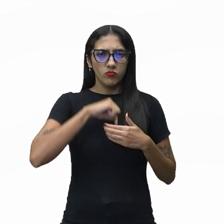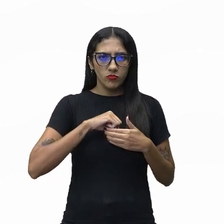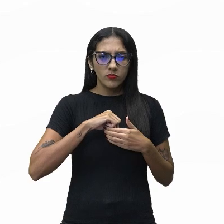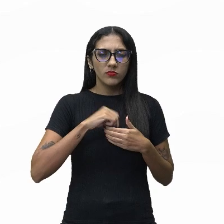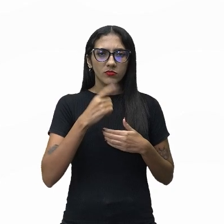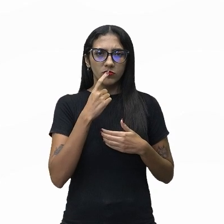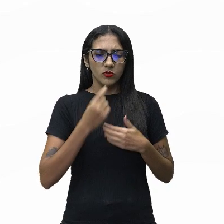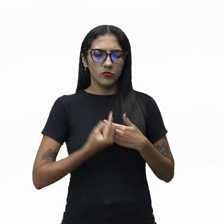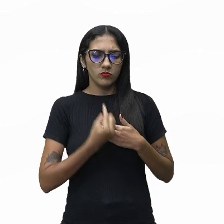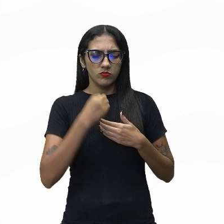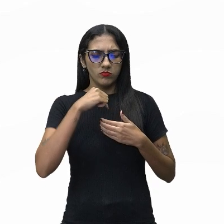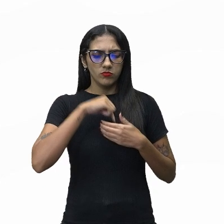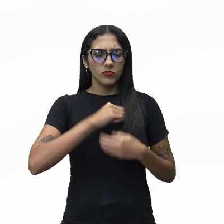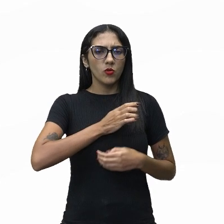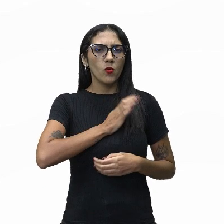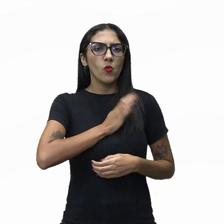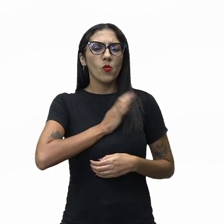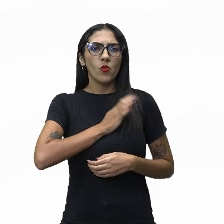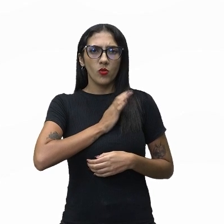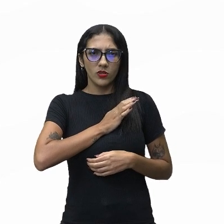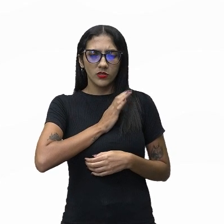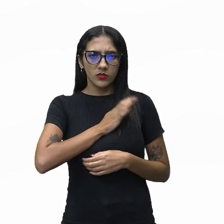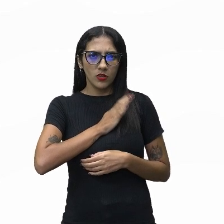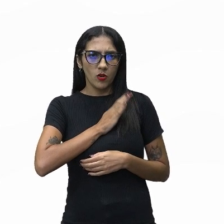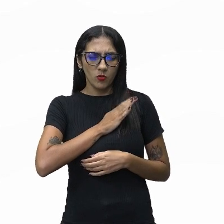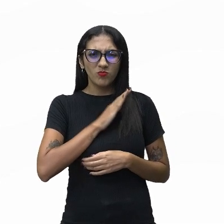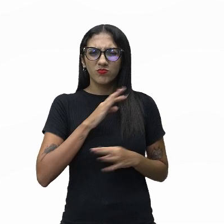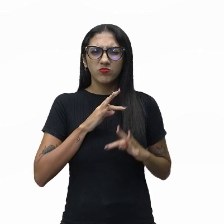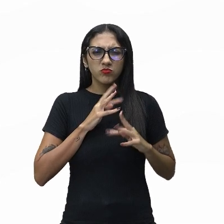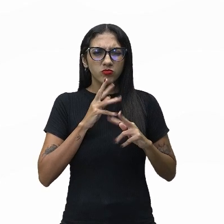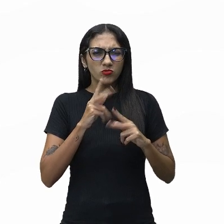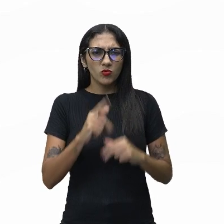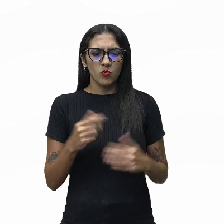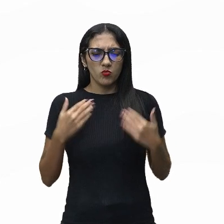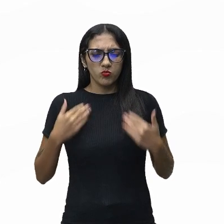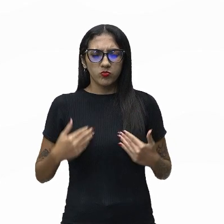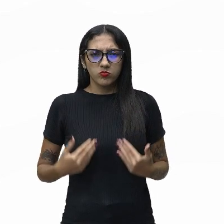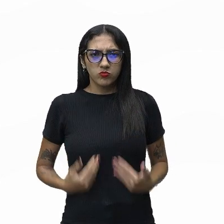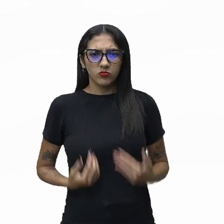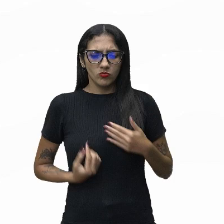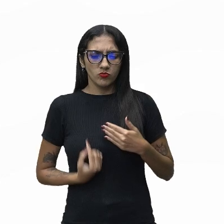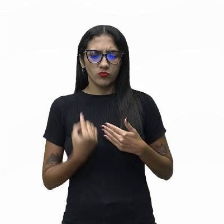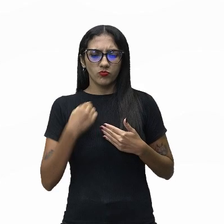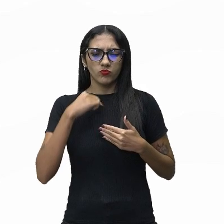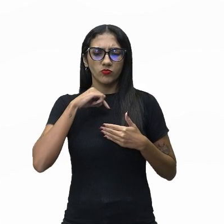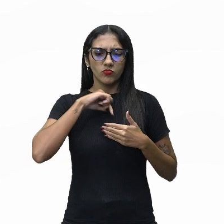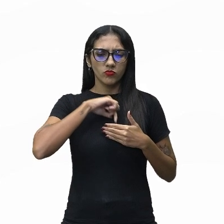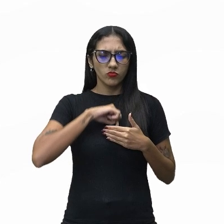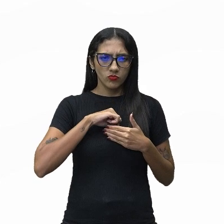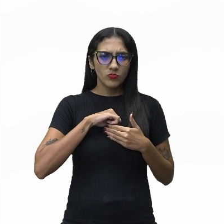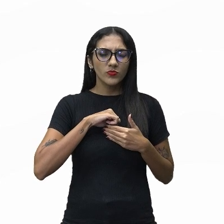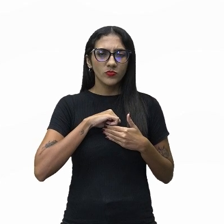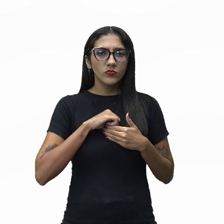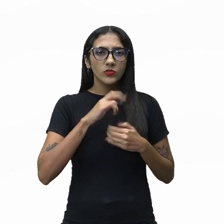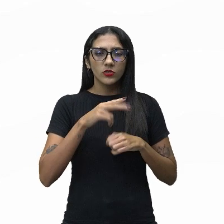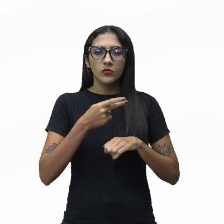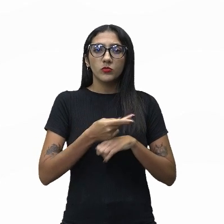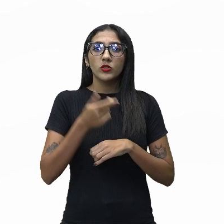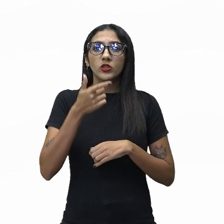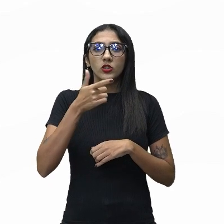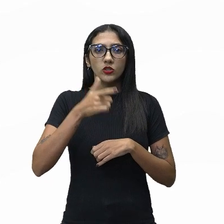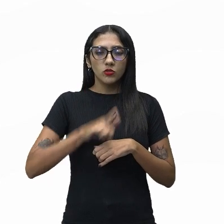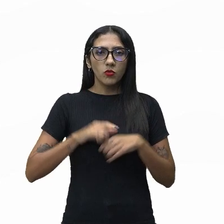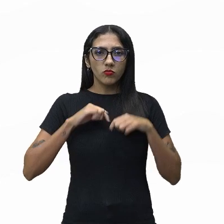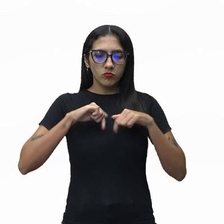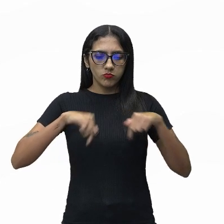vai ser trazido aí o sangue de todo o corpo para o coração e depois ele vai mandar esse sangue para